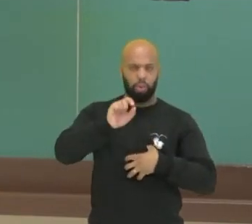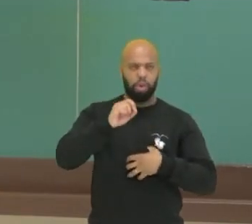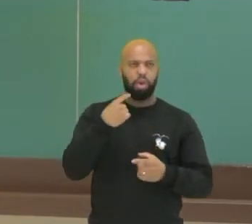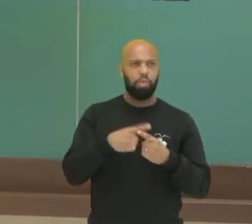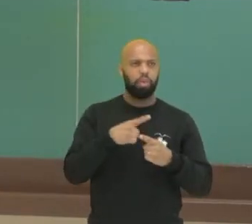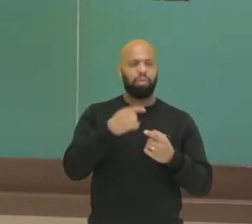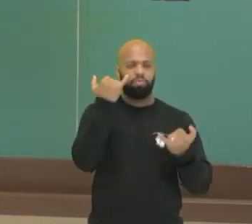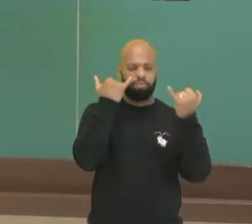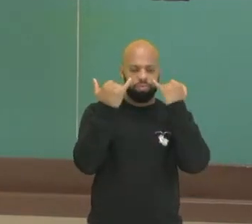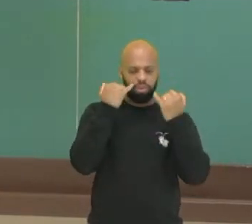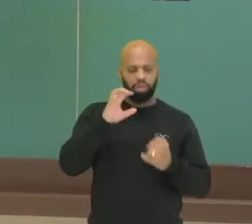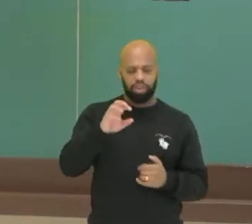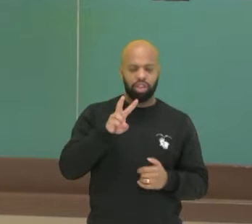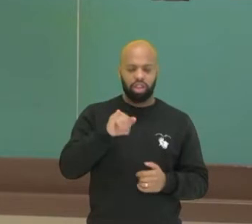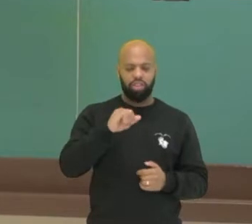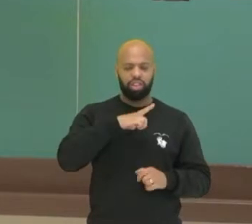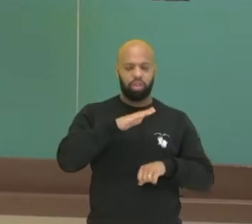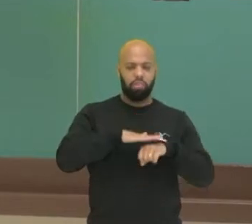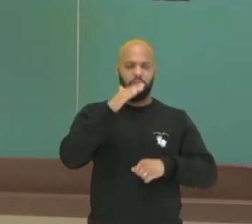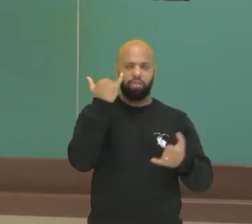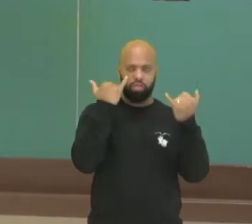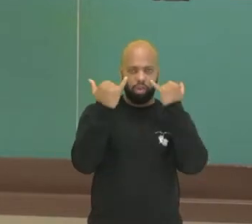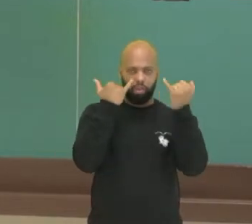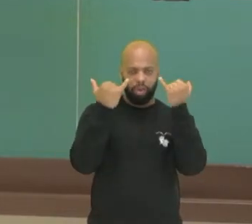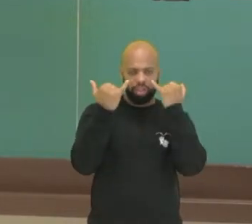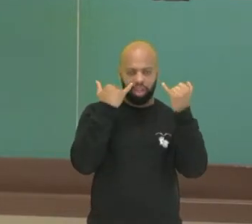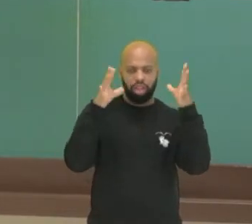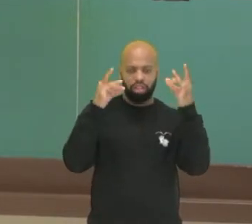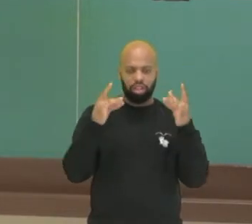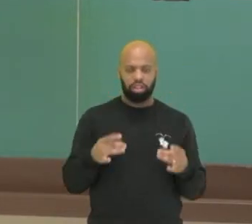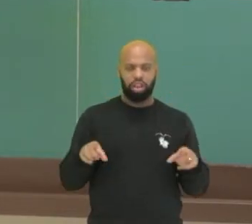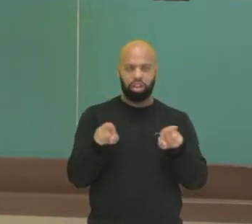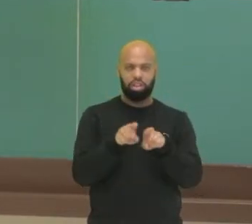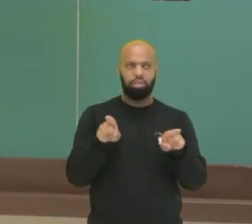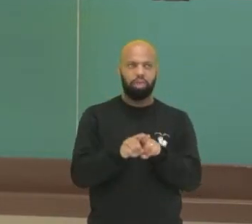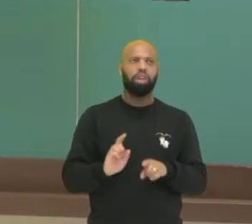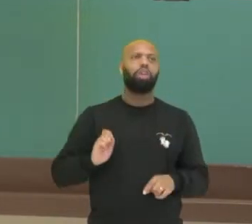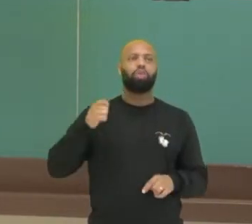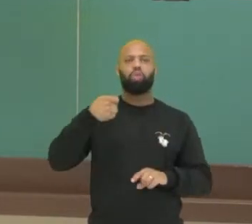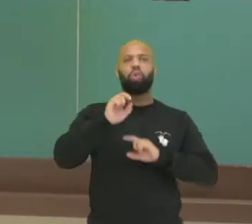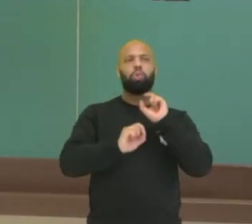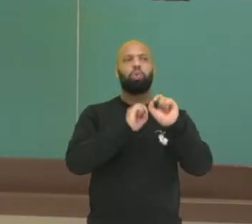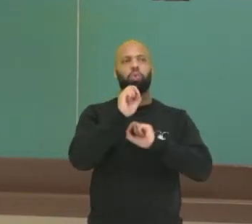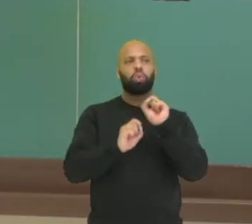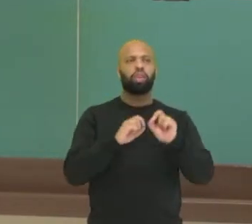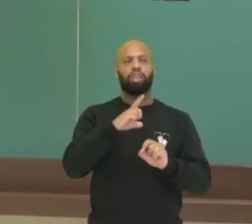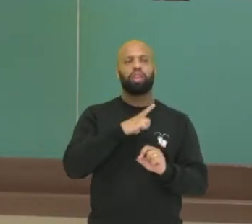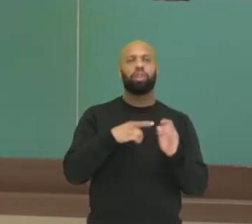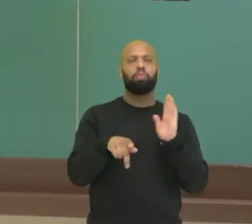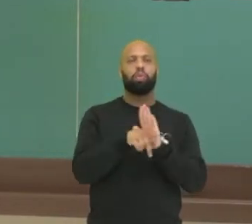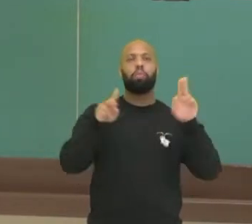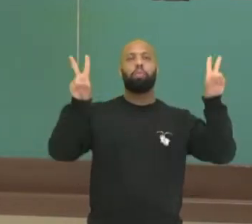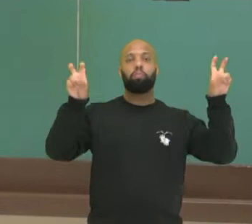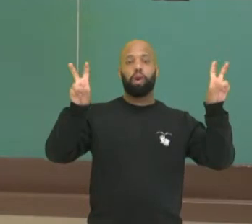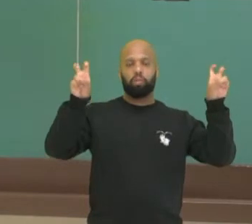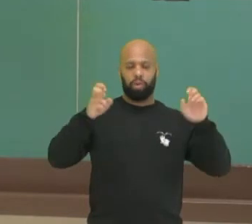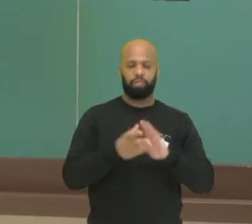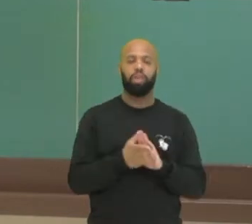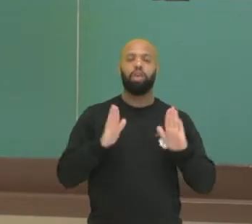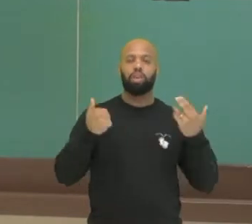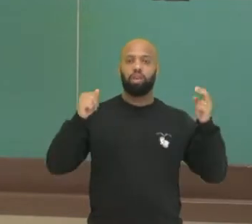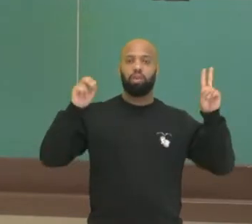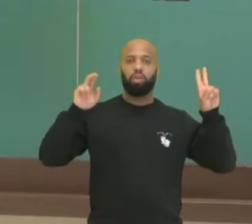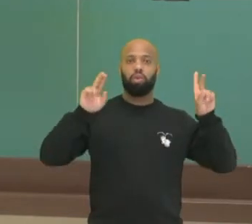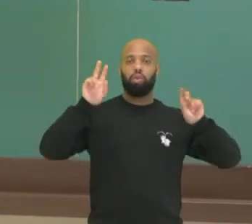informações elas vão trazer mais dados pormenorizados a respeito do que se anunciou na manchete. Então percebam que a